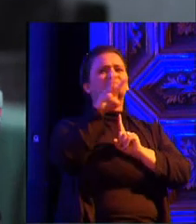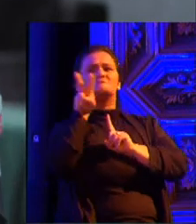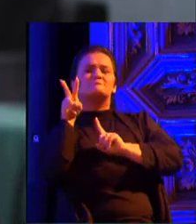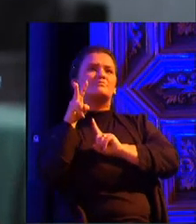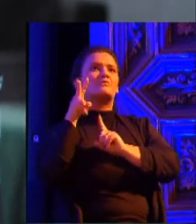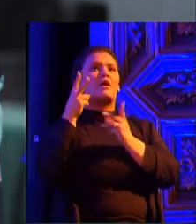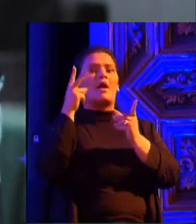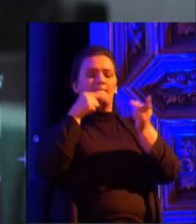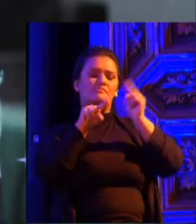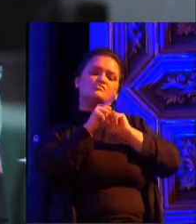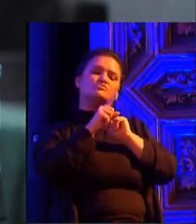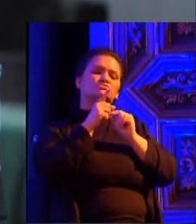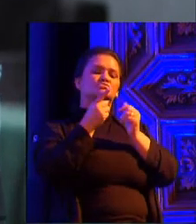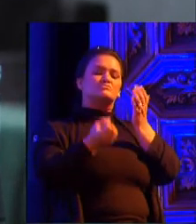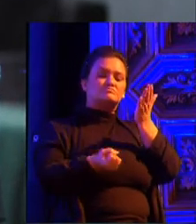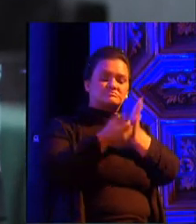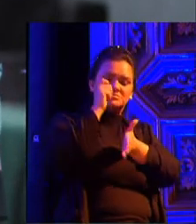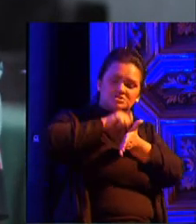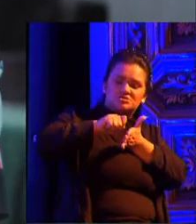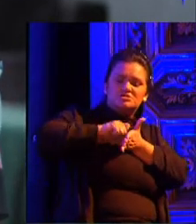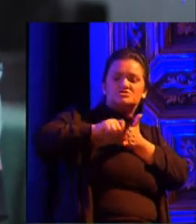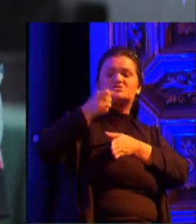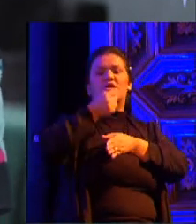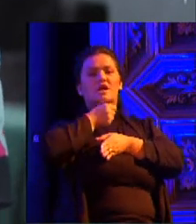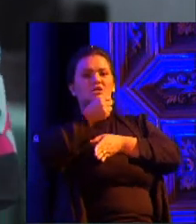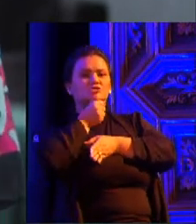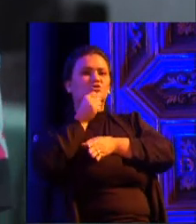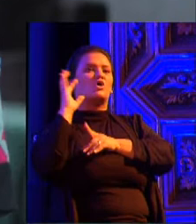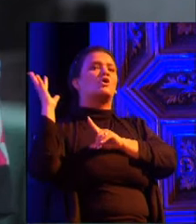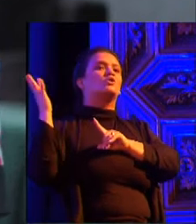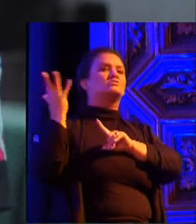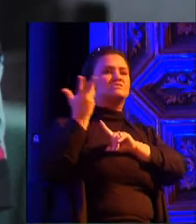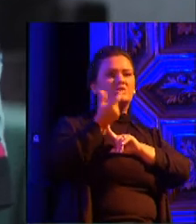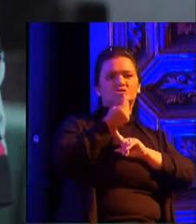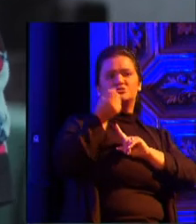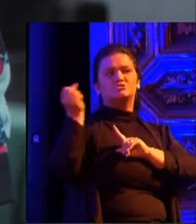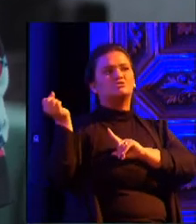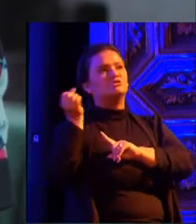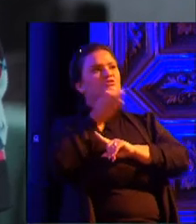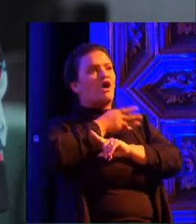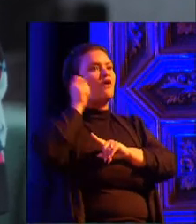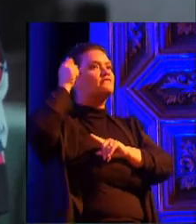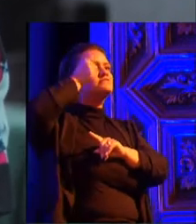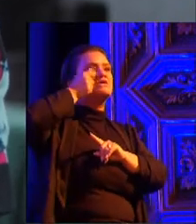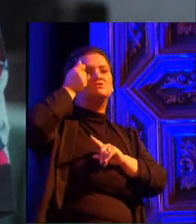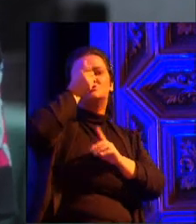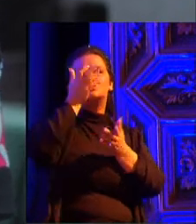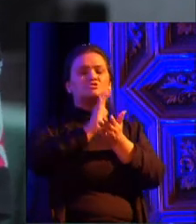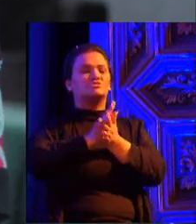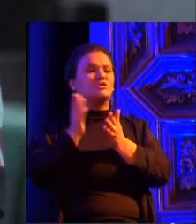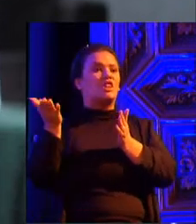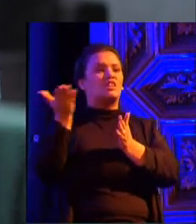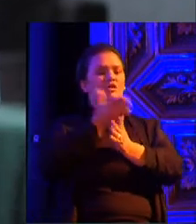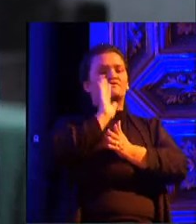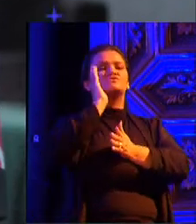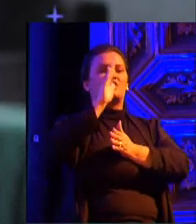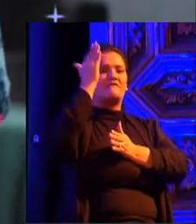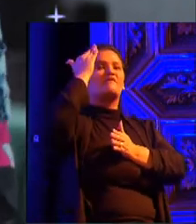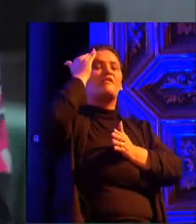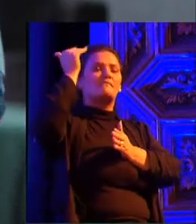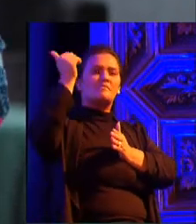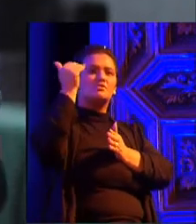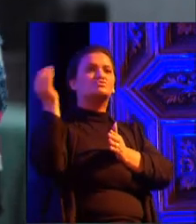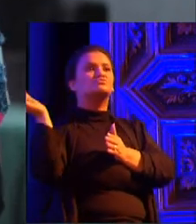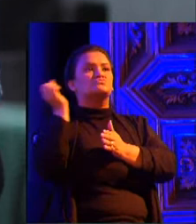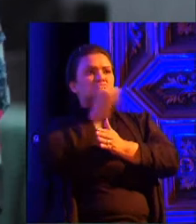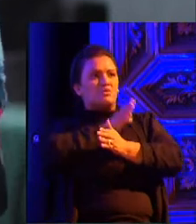paraense. Compositores, cantores, artistas novos, pessoas consagradas, pessoas novas no mercado, mas já